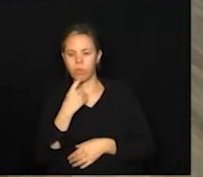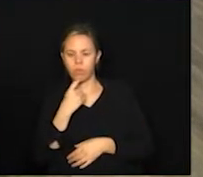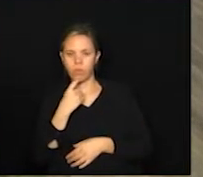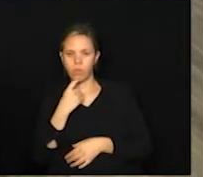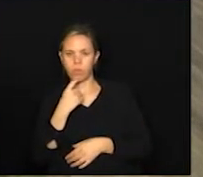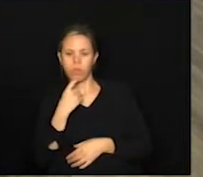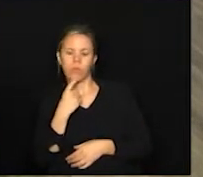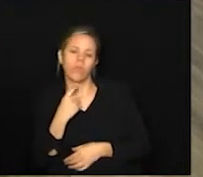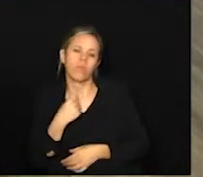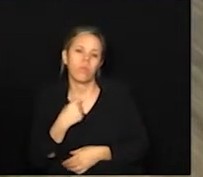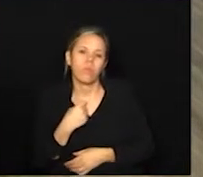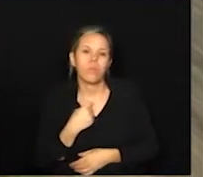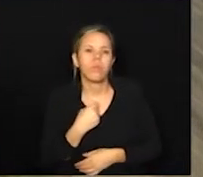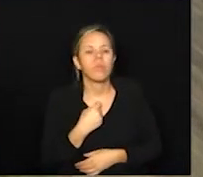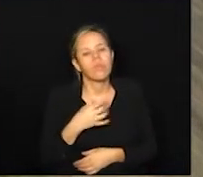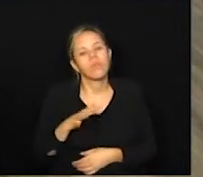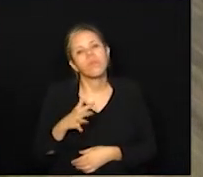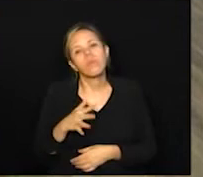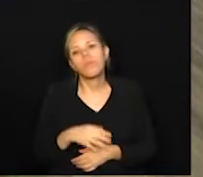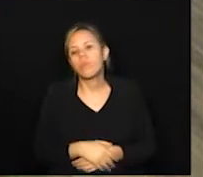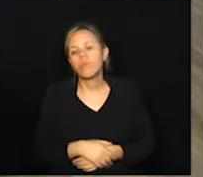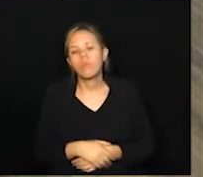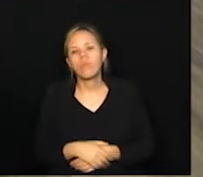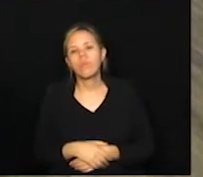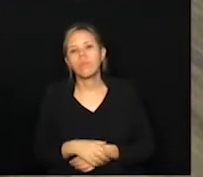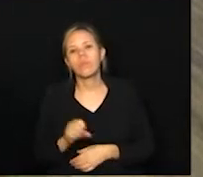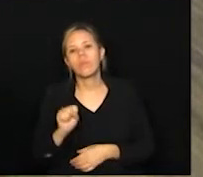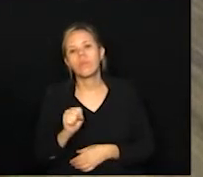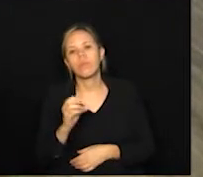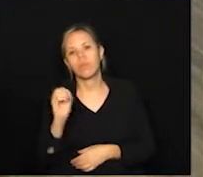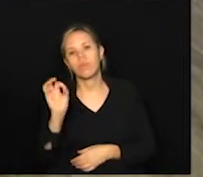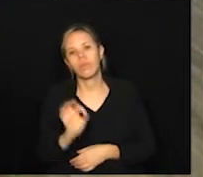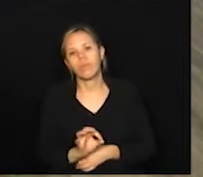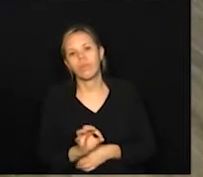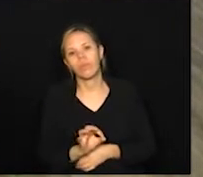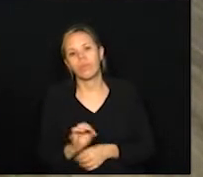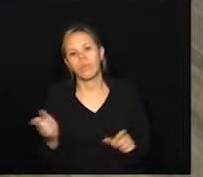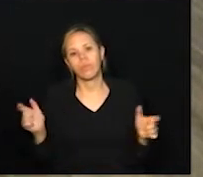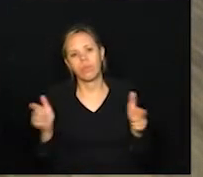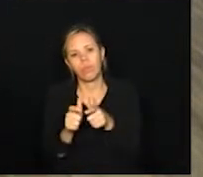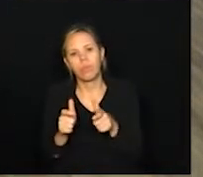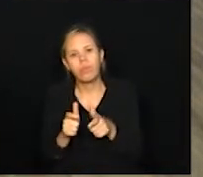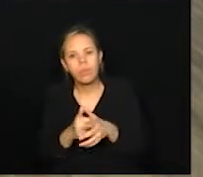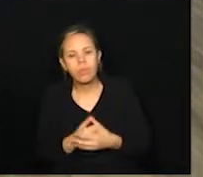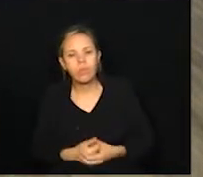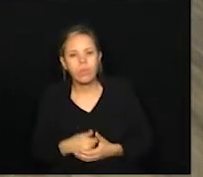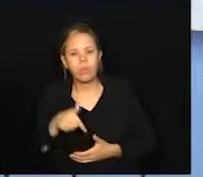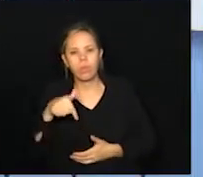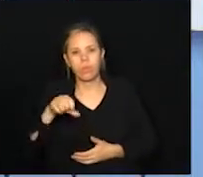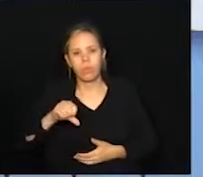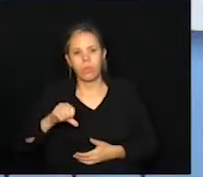sim, a gente que estava mantendo a média aí dos 80%, diminuímos um pouquinho,